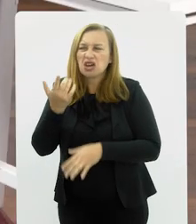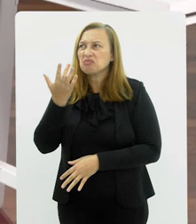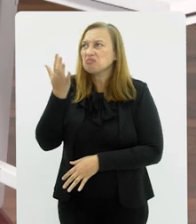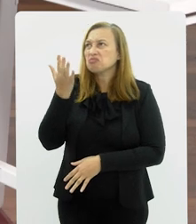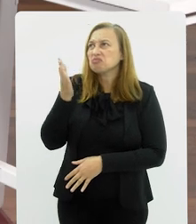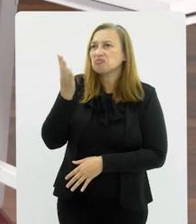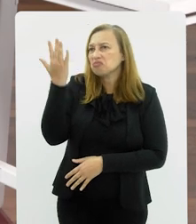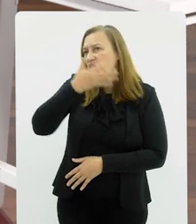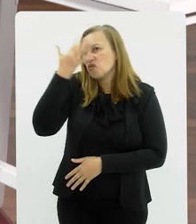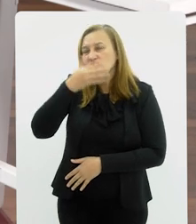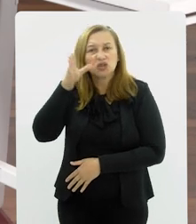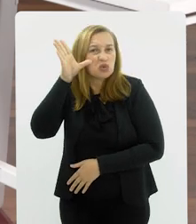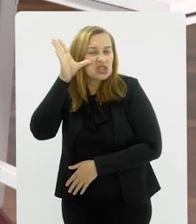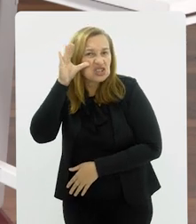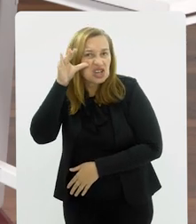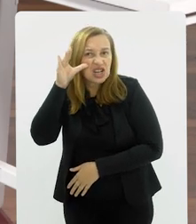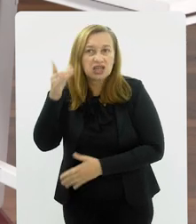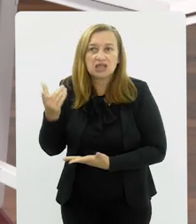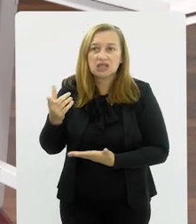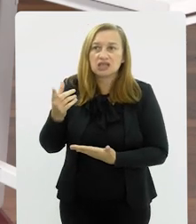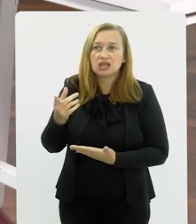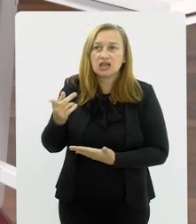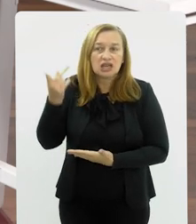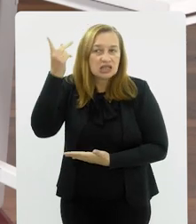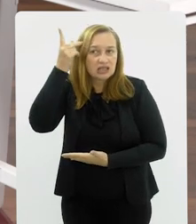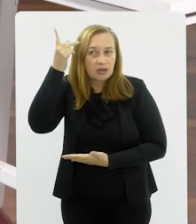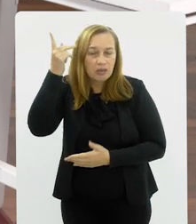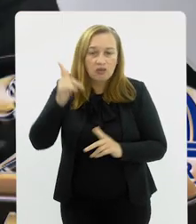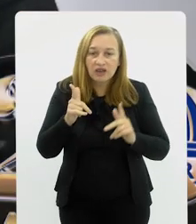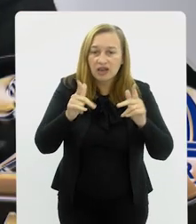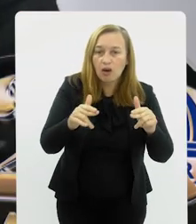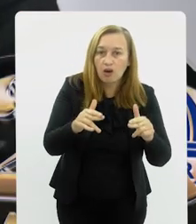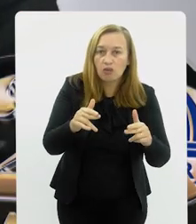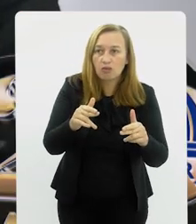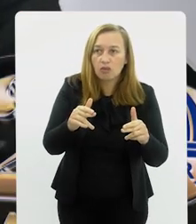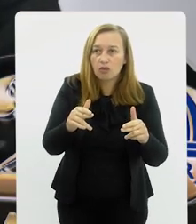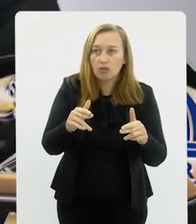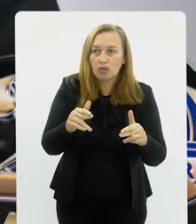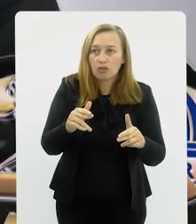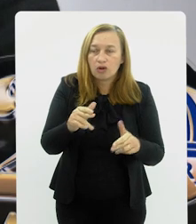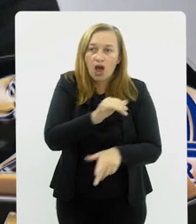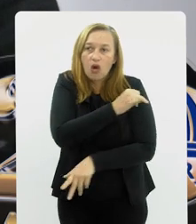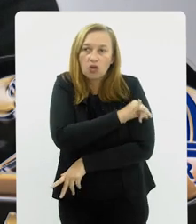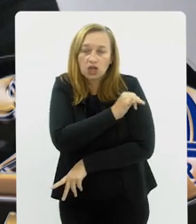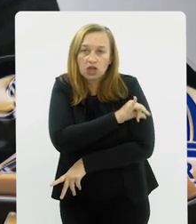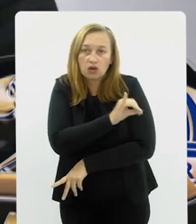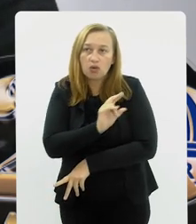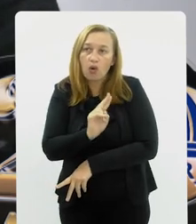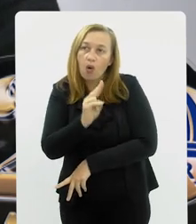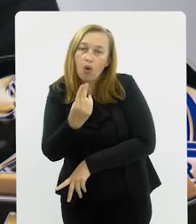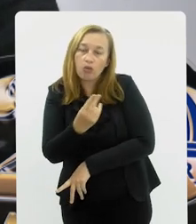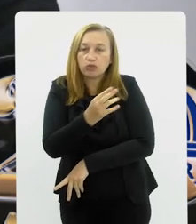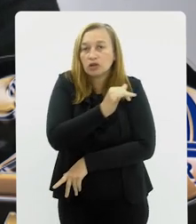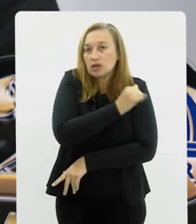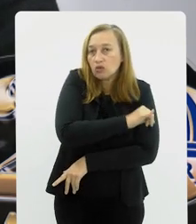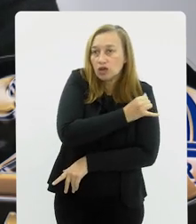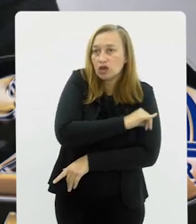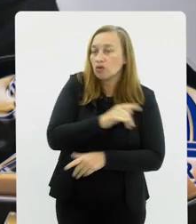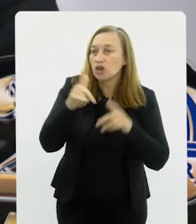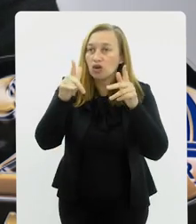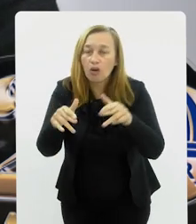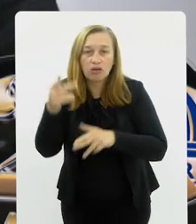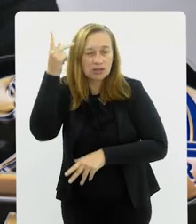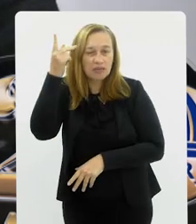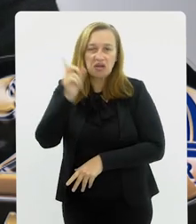existe um interesse de São Paulo ser igual ao Rio, né? Acho que, ou o Rio ser igual ao São Paulo. Não existe muito isso. Acho